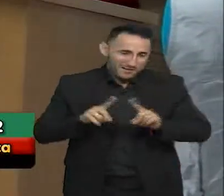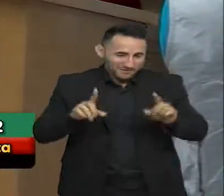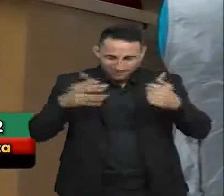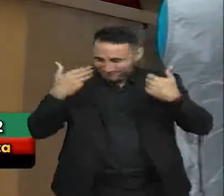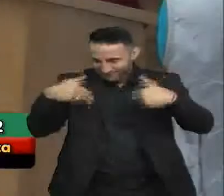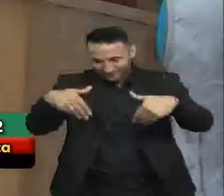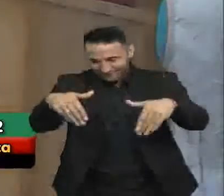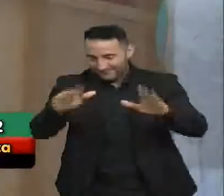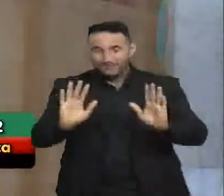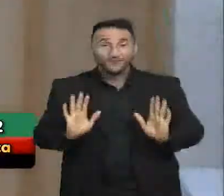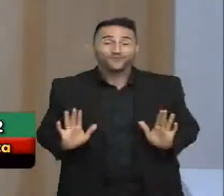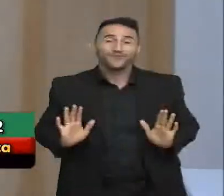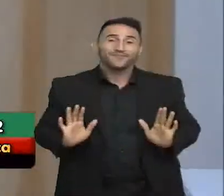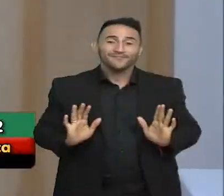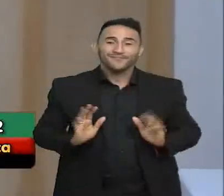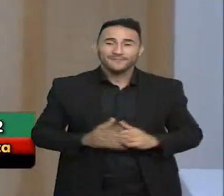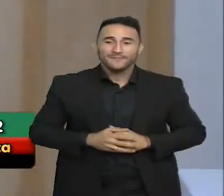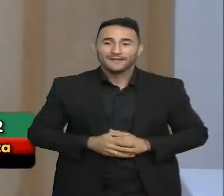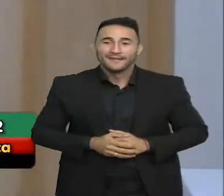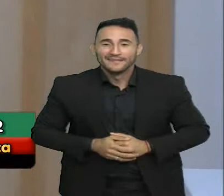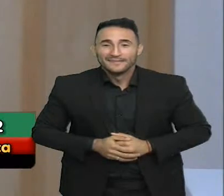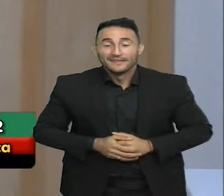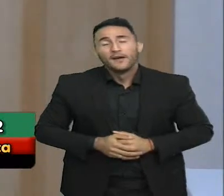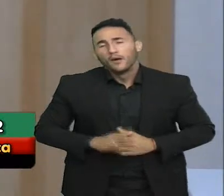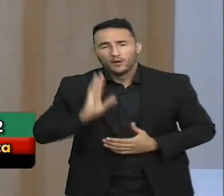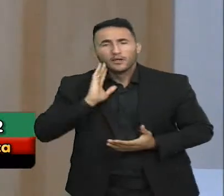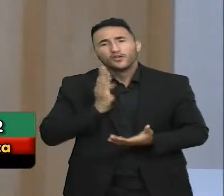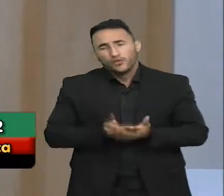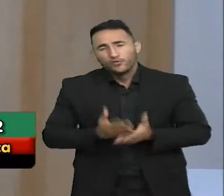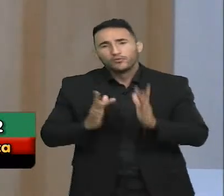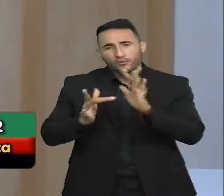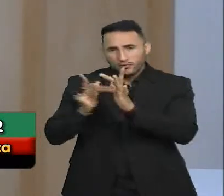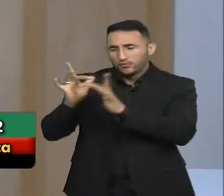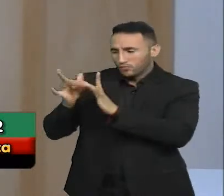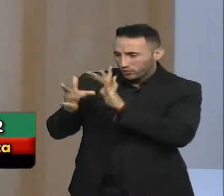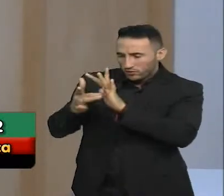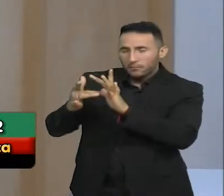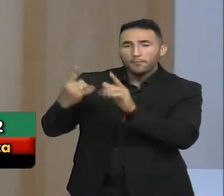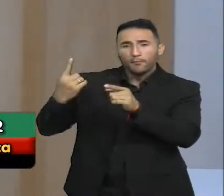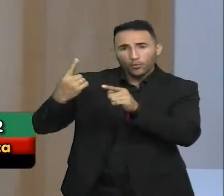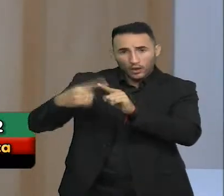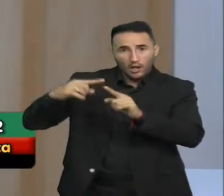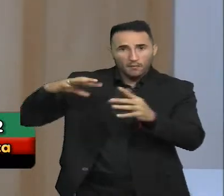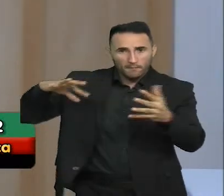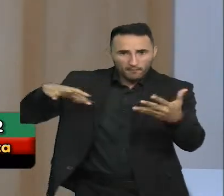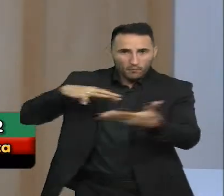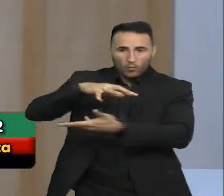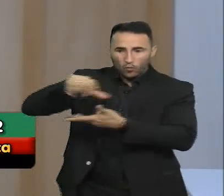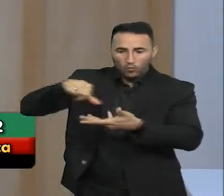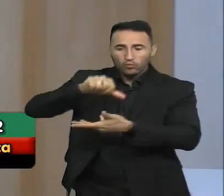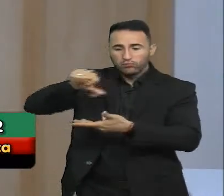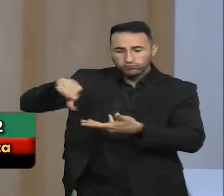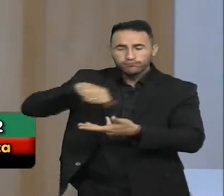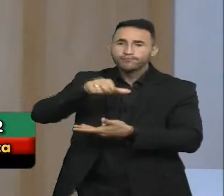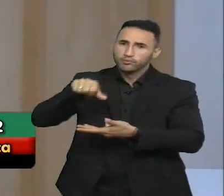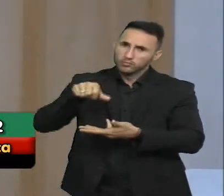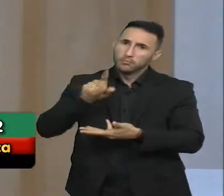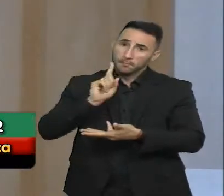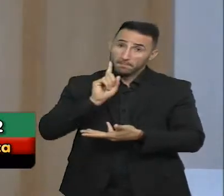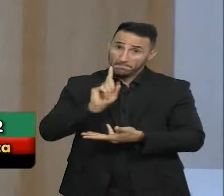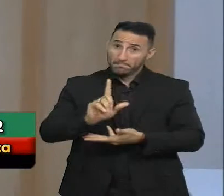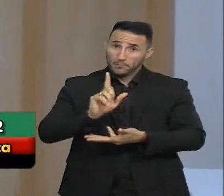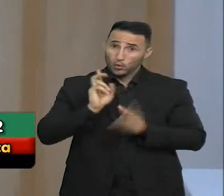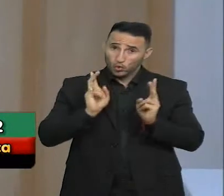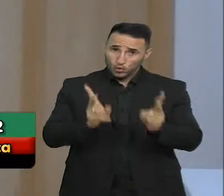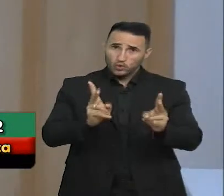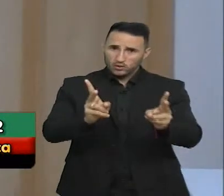Mas, bom, né? Eu acredito nesse Jesus que mudou o mundo e continua mudando através de